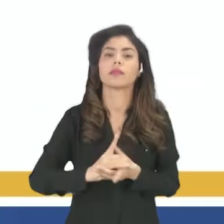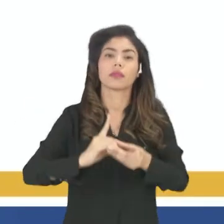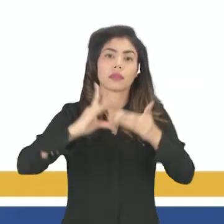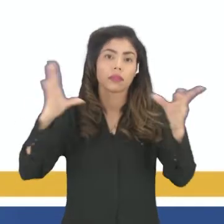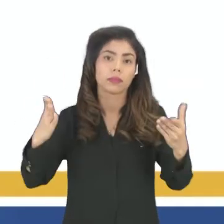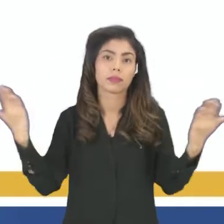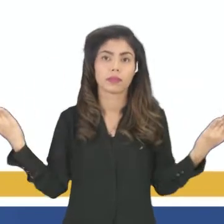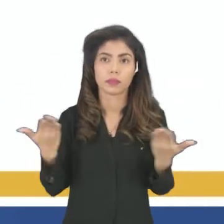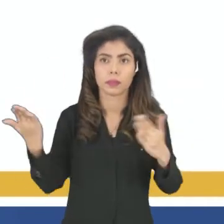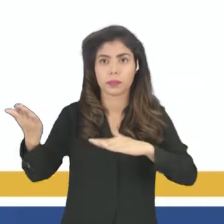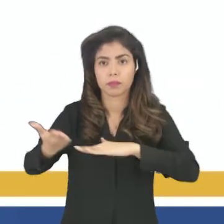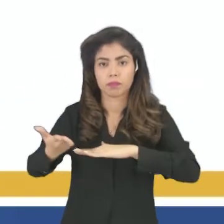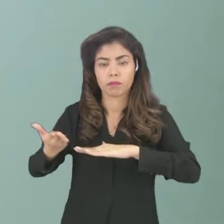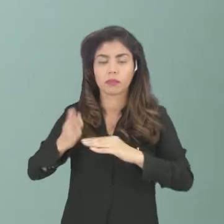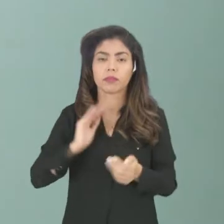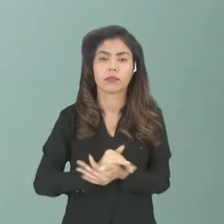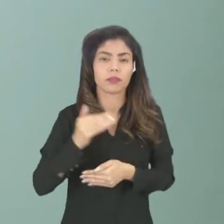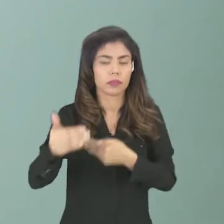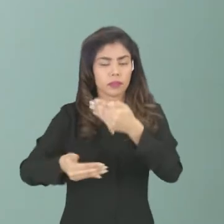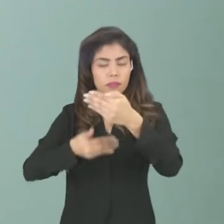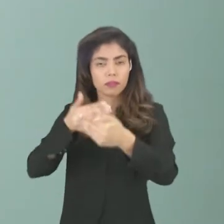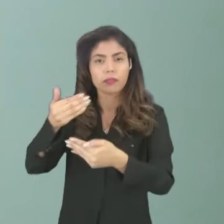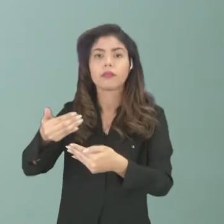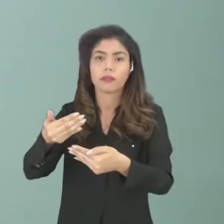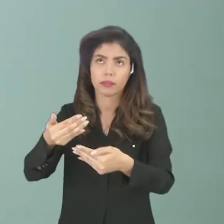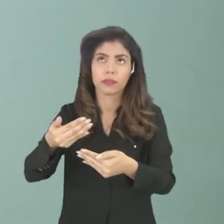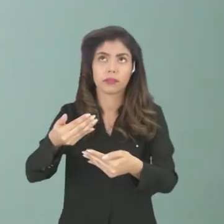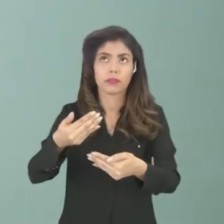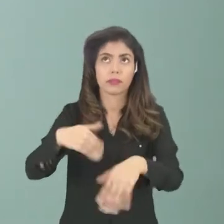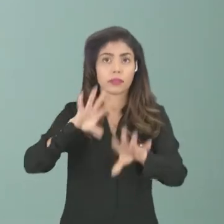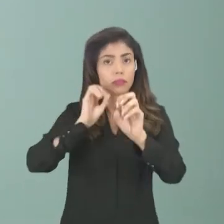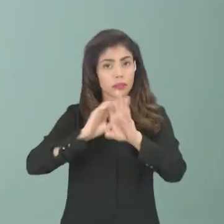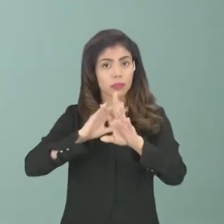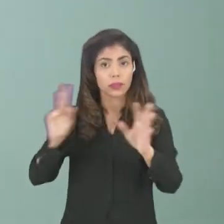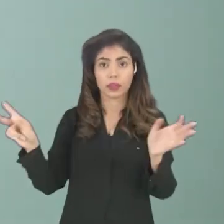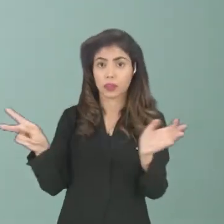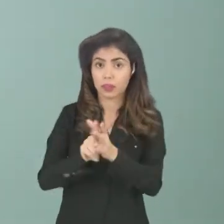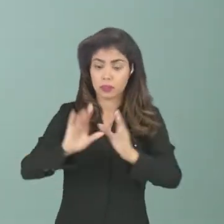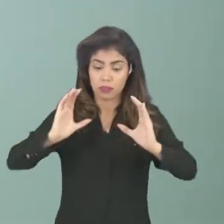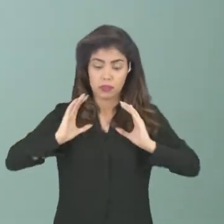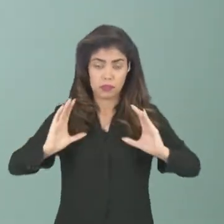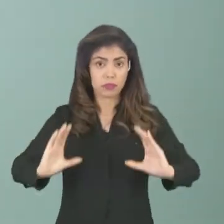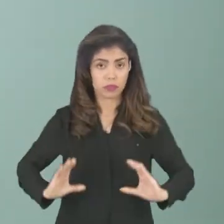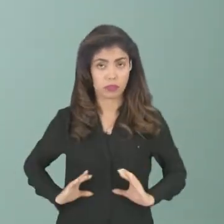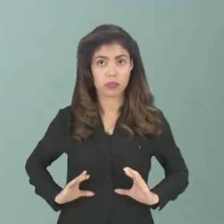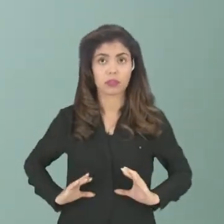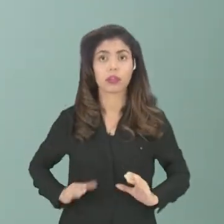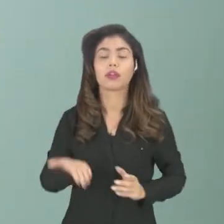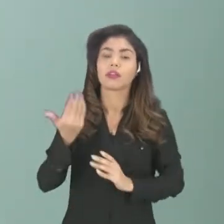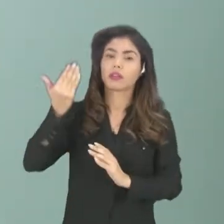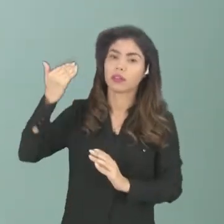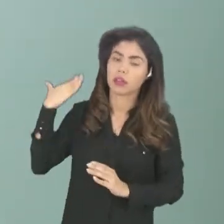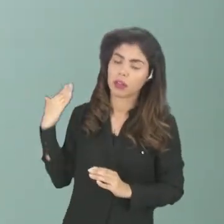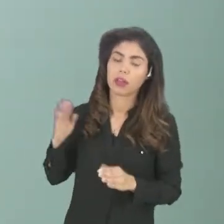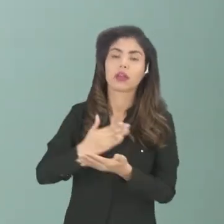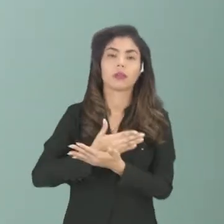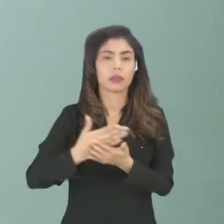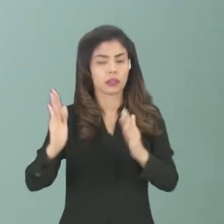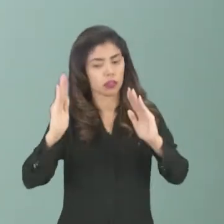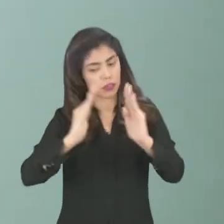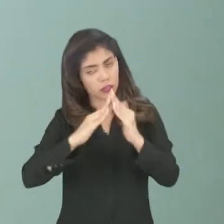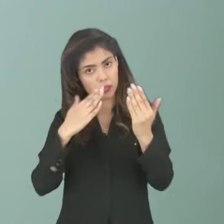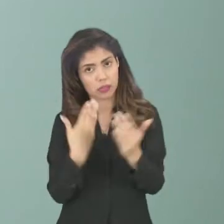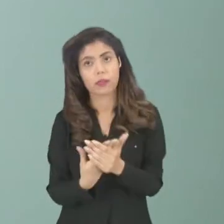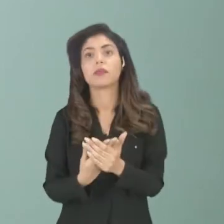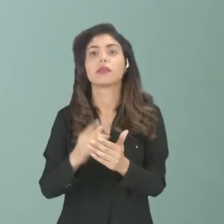democráticas modernas, de que o processo educacional deve educar para a cidadania. Então, desde a nossa formação escolar, nessa